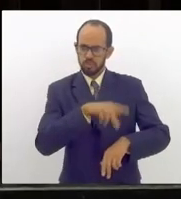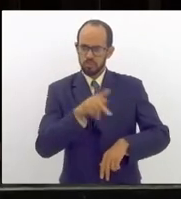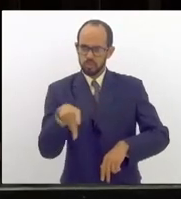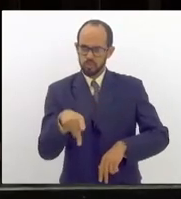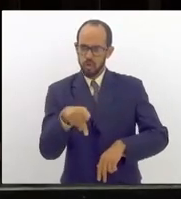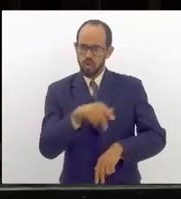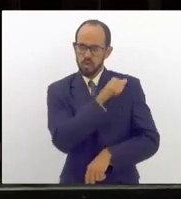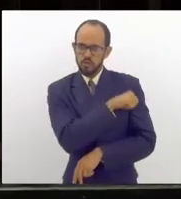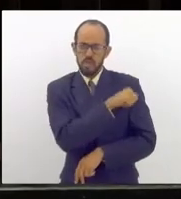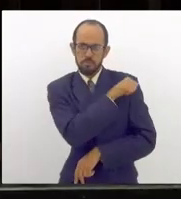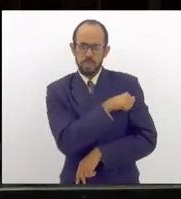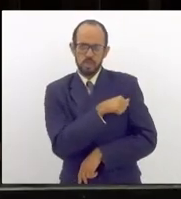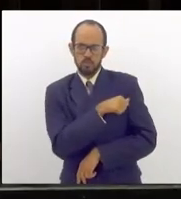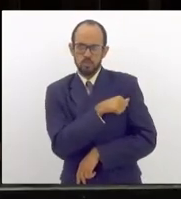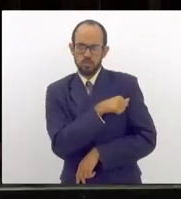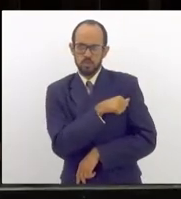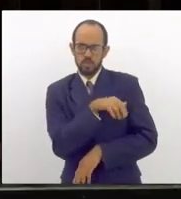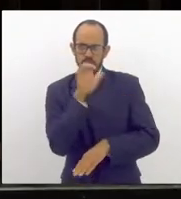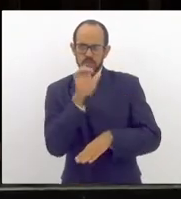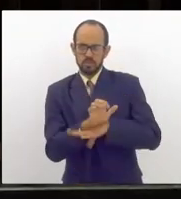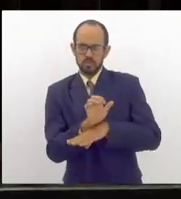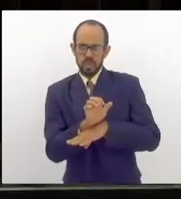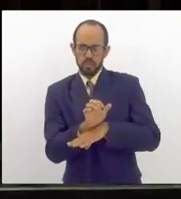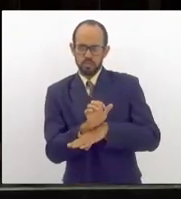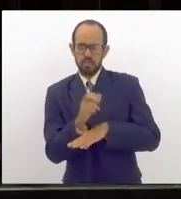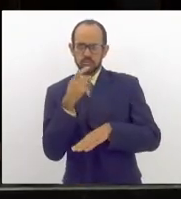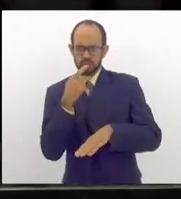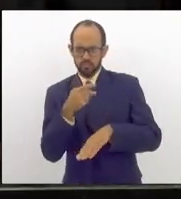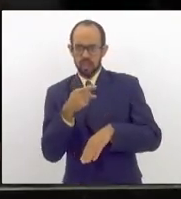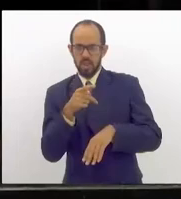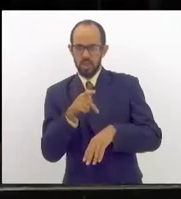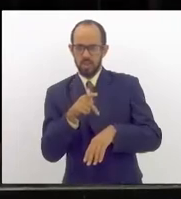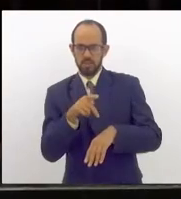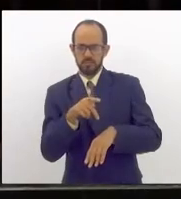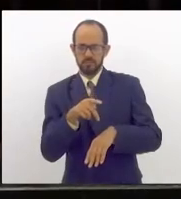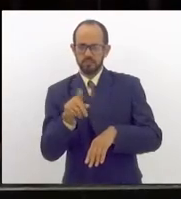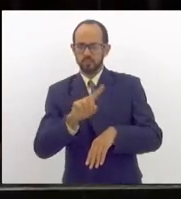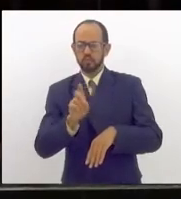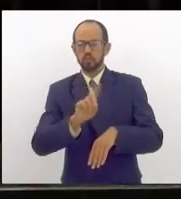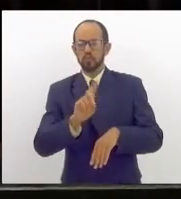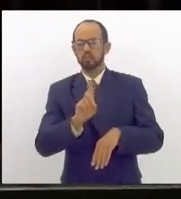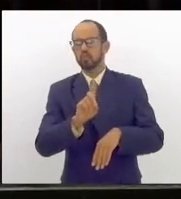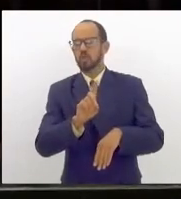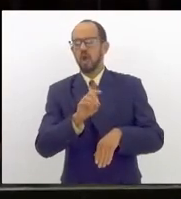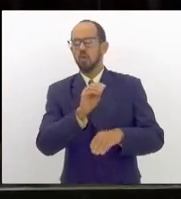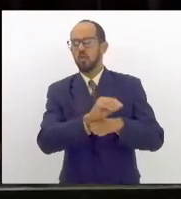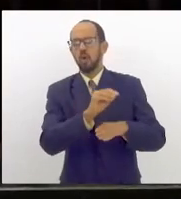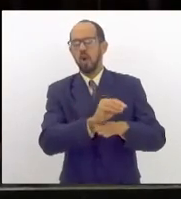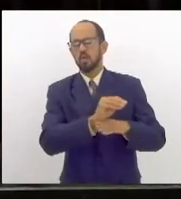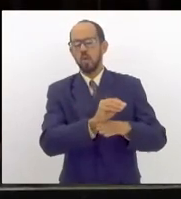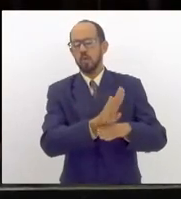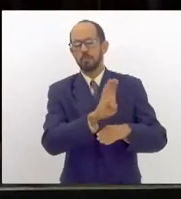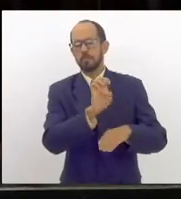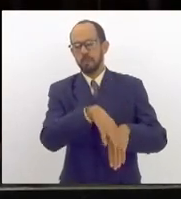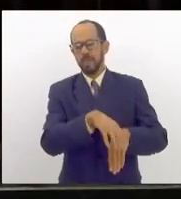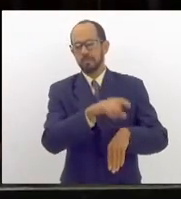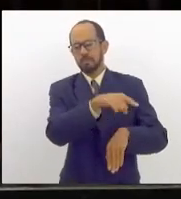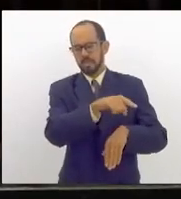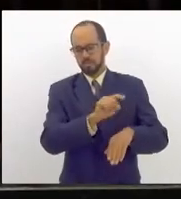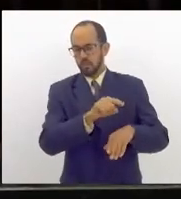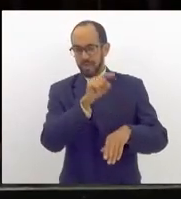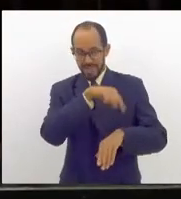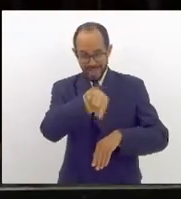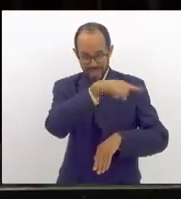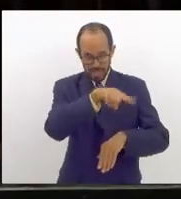que esse estado onde a gente coloca o está falando nunca tratou bem mas foram ele que deram a vida Mônica